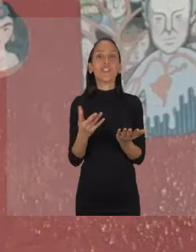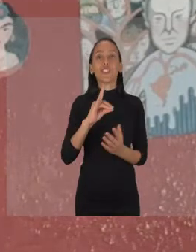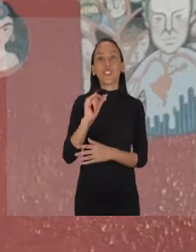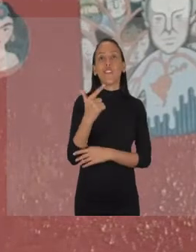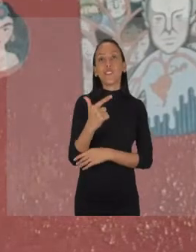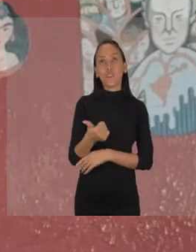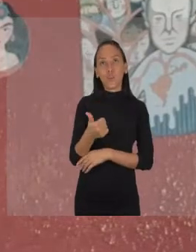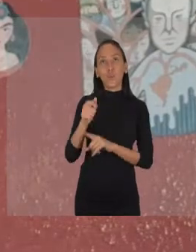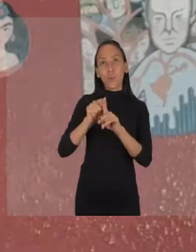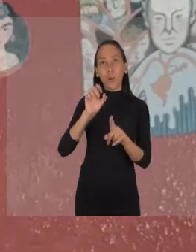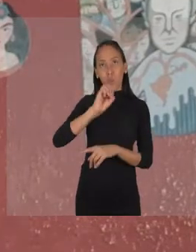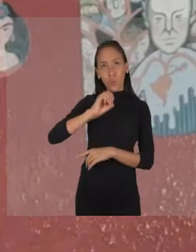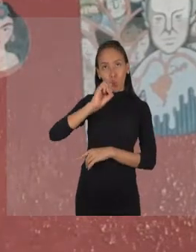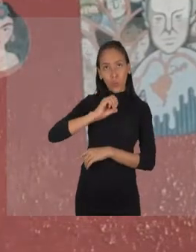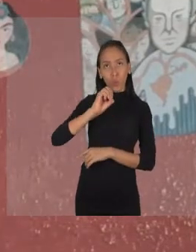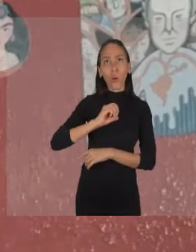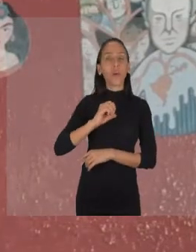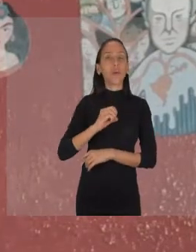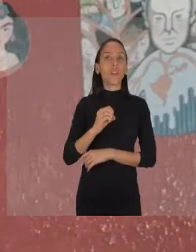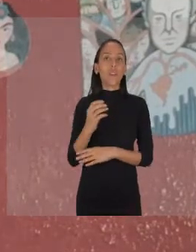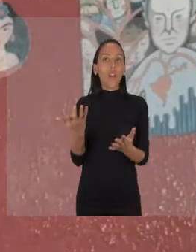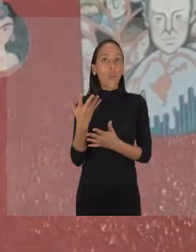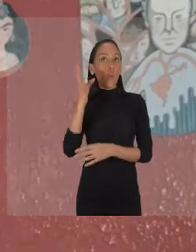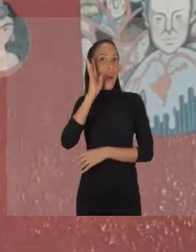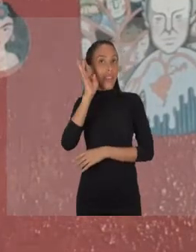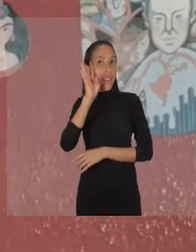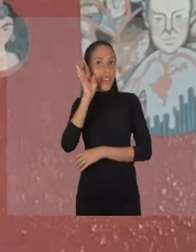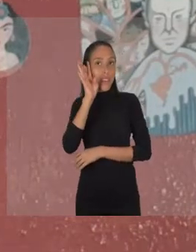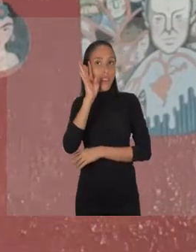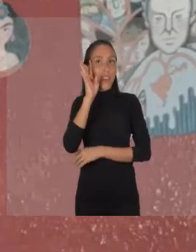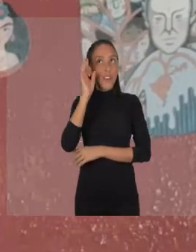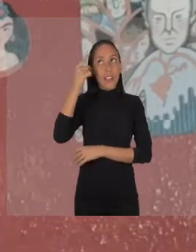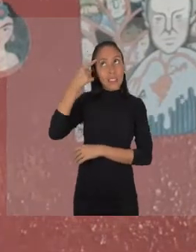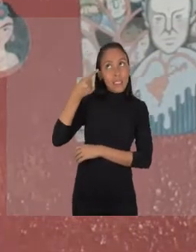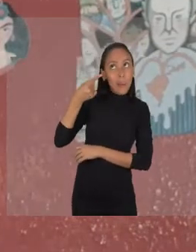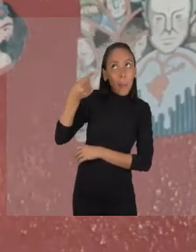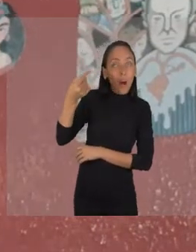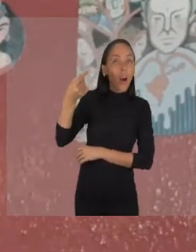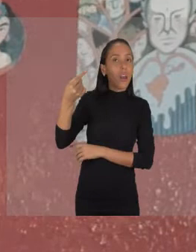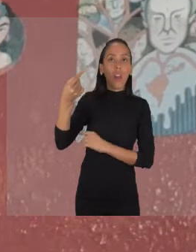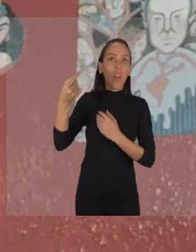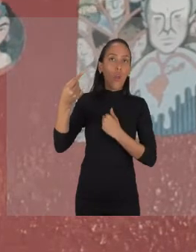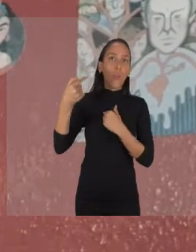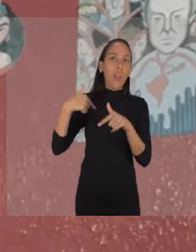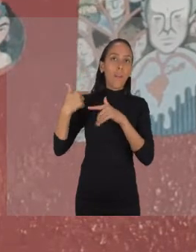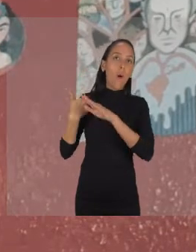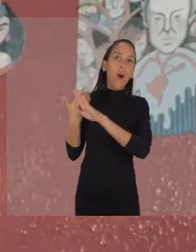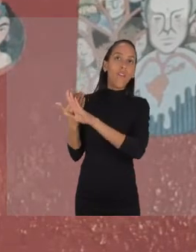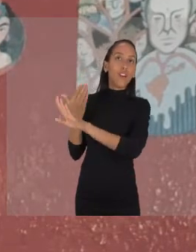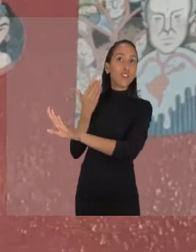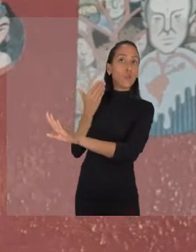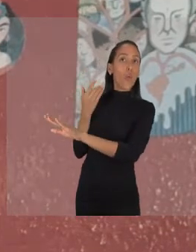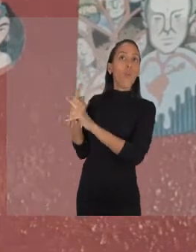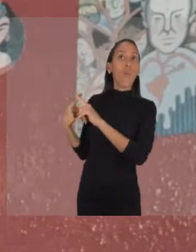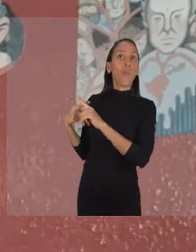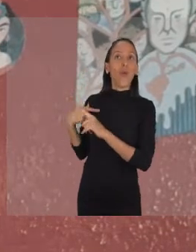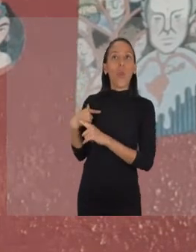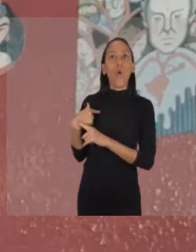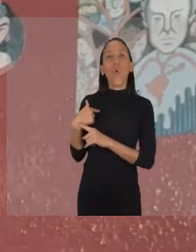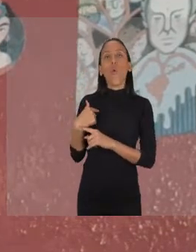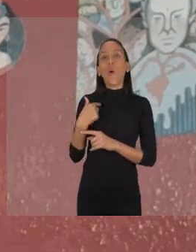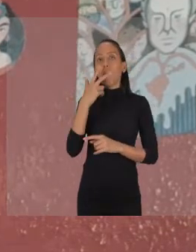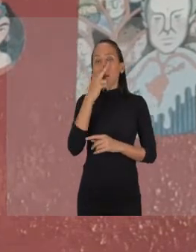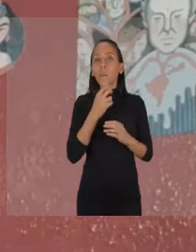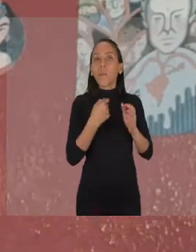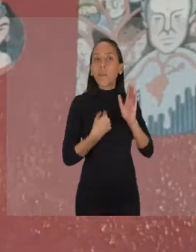outubro, uma quarta-feira, e essa semana eu estou afastado do trabalho, porque eu apresentei